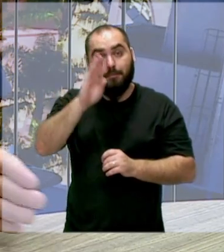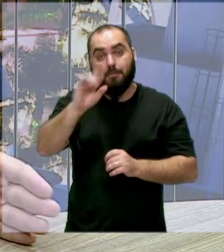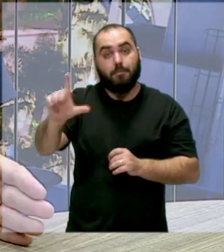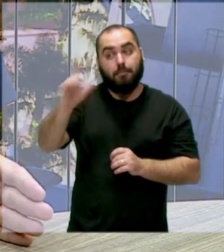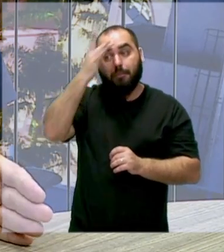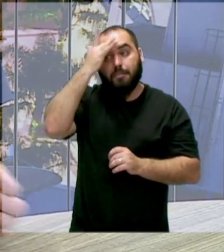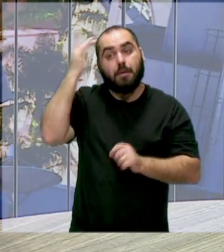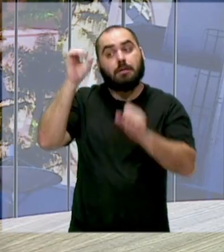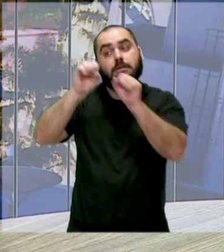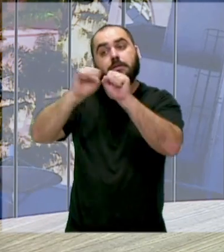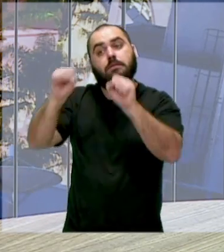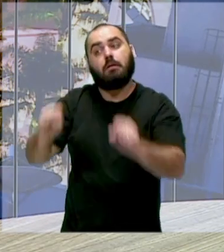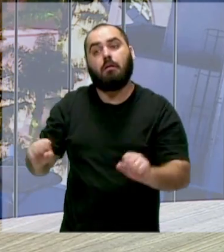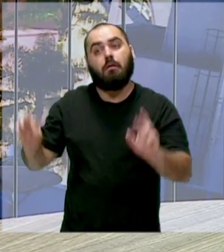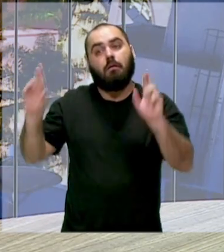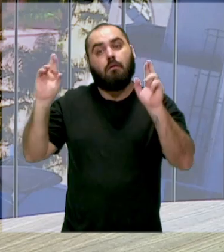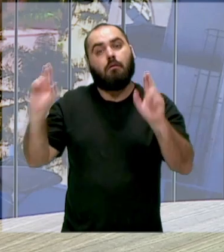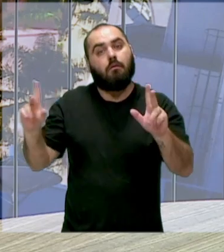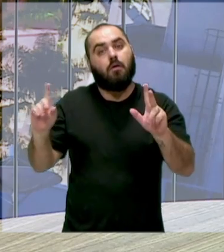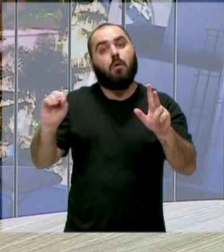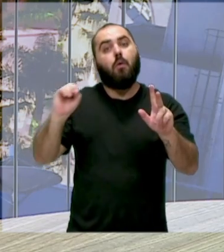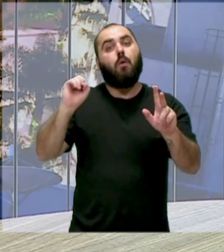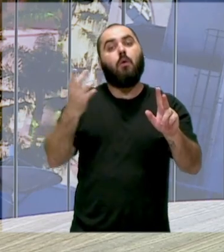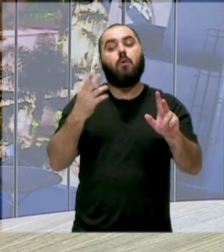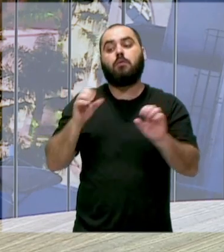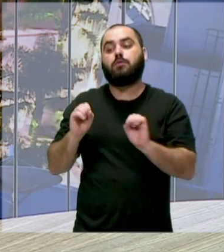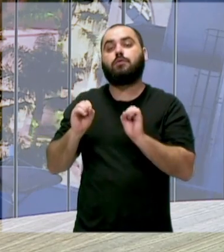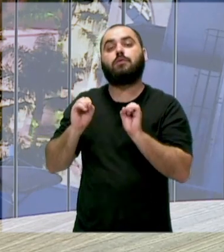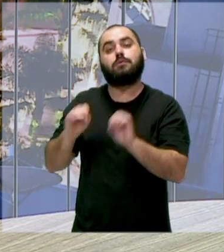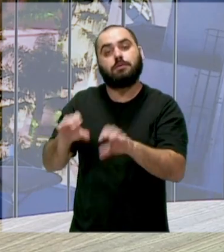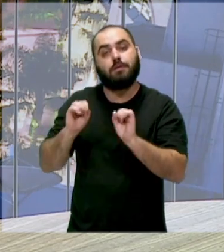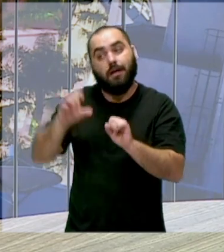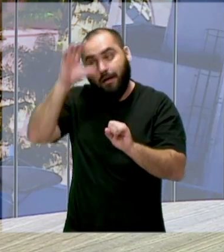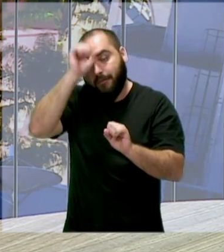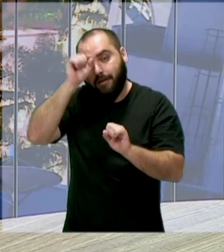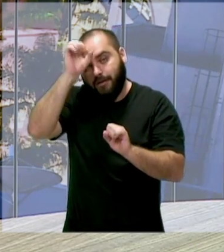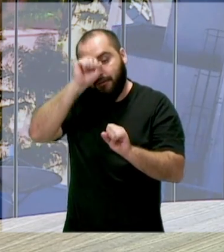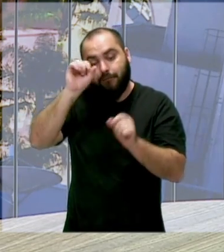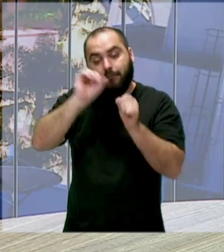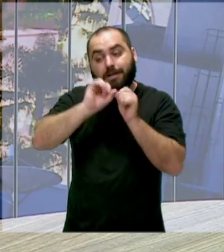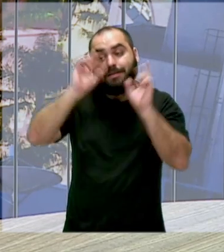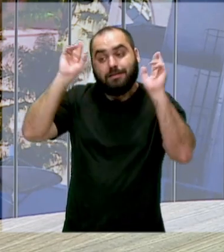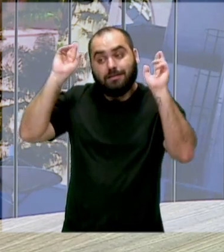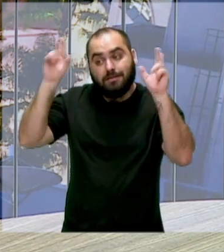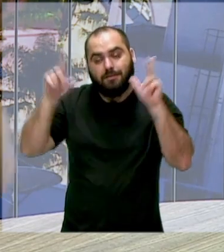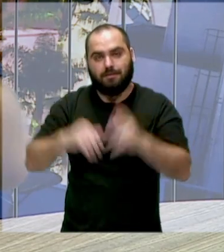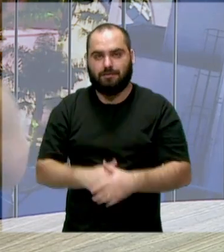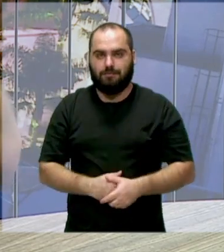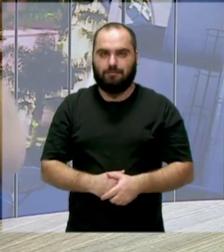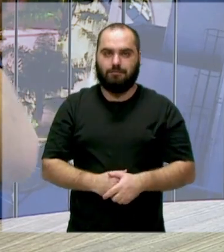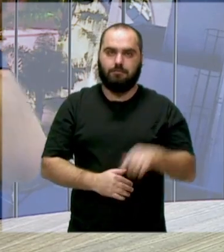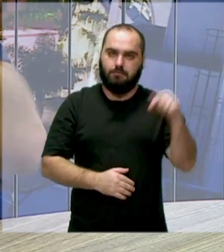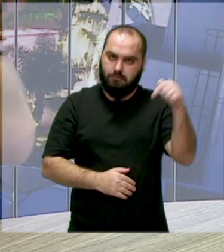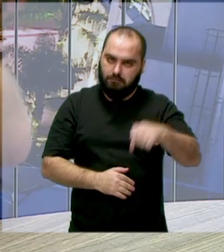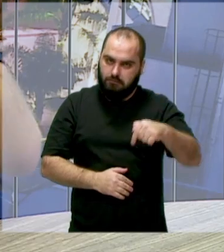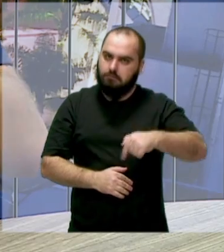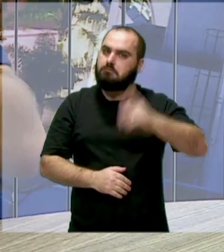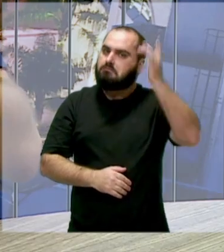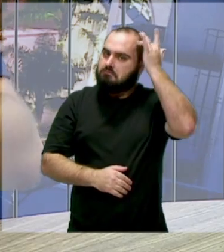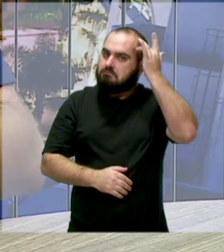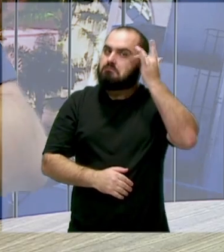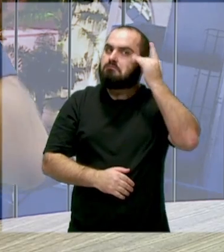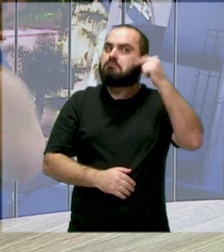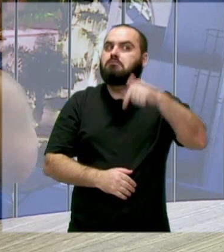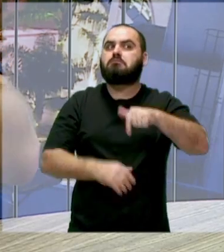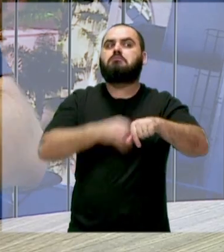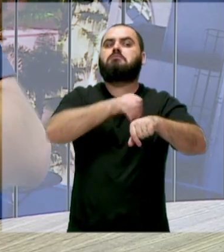foram direcionadas à educação em fazer aquela forma do que a gente aqui do litoral. Que a gente ofereceu talvez muitas vantagens